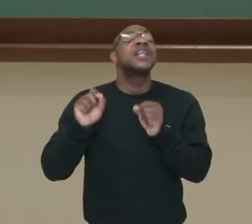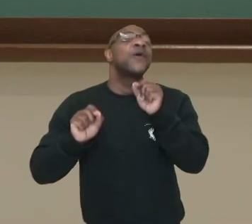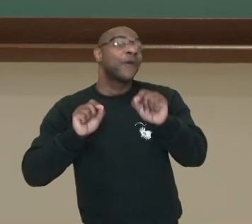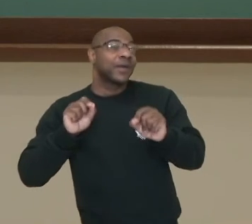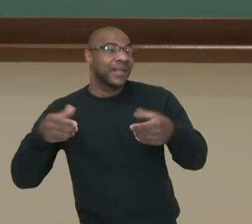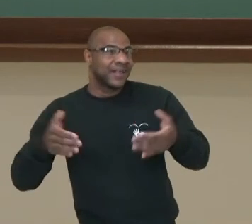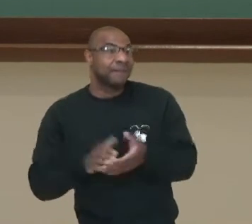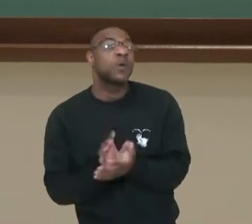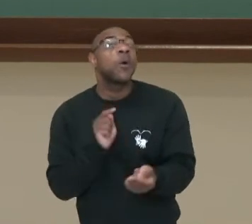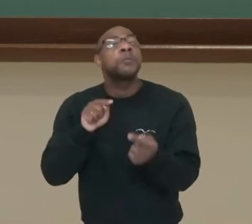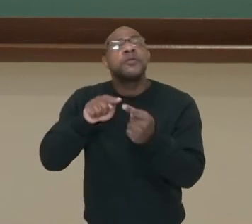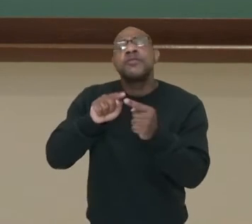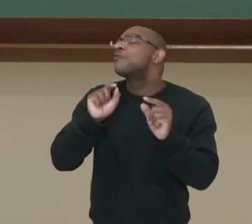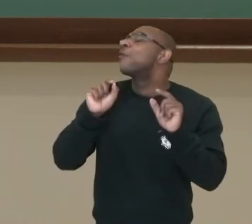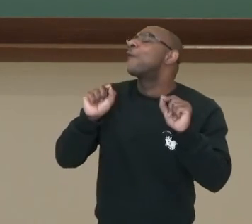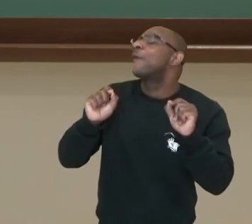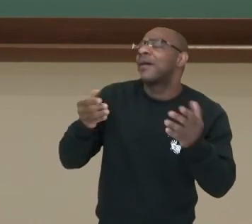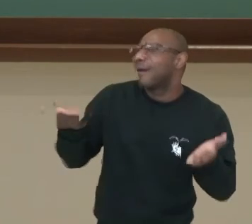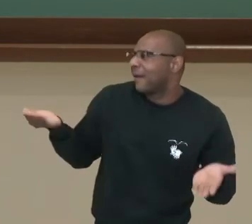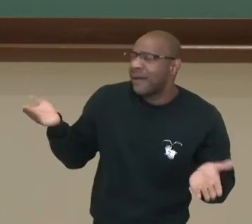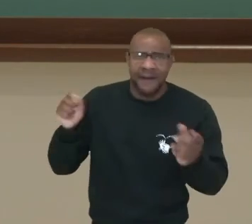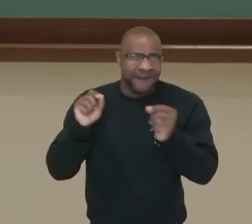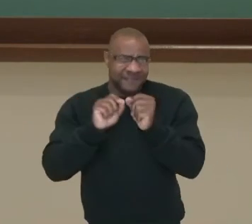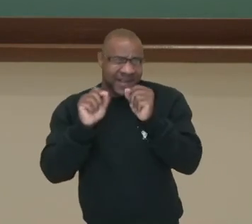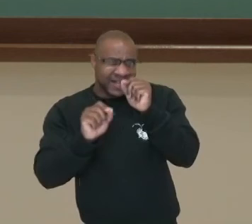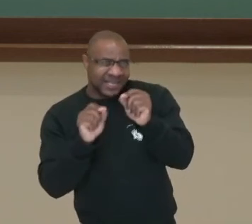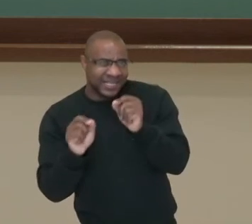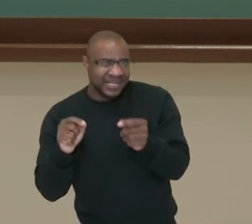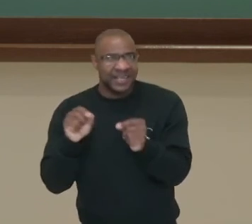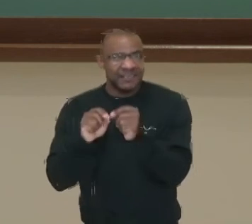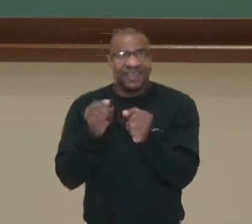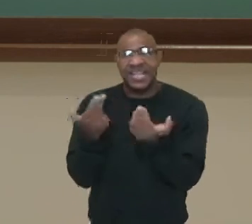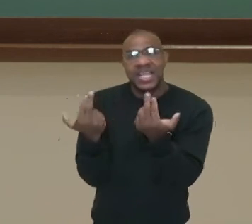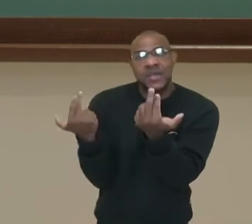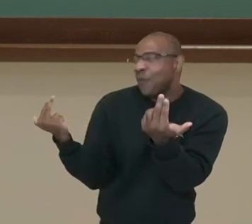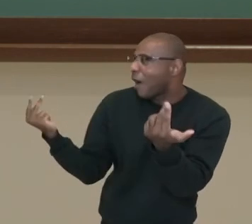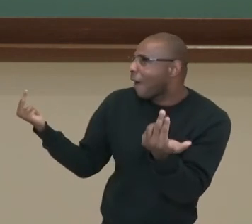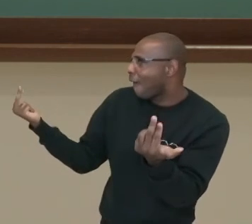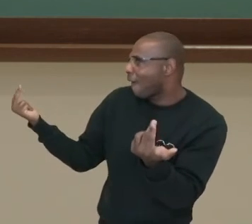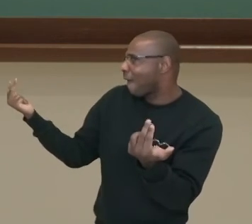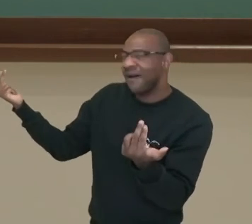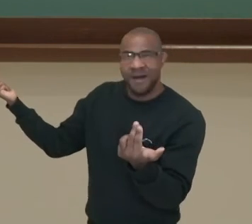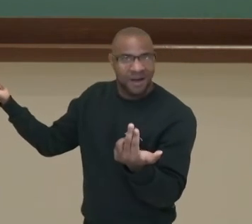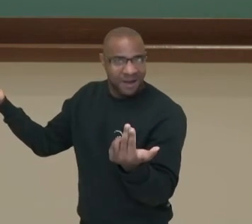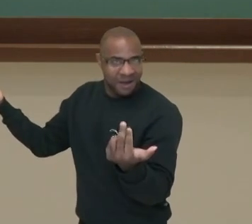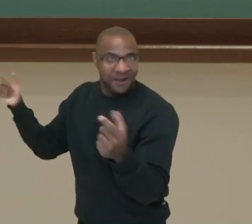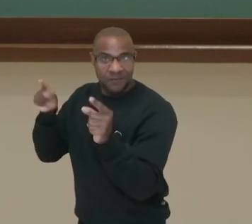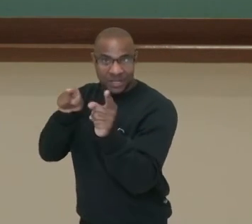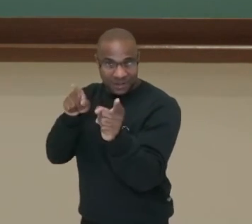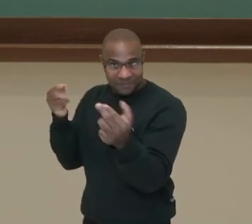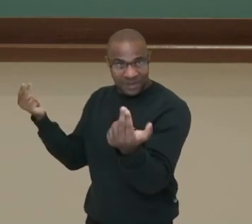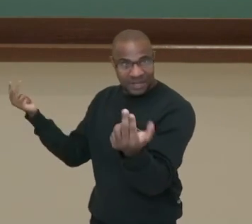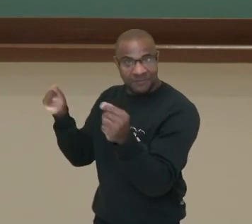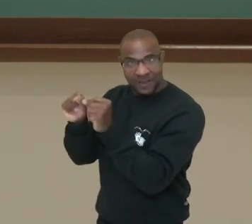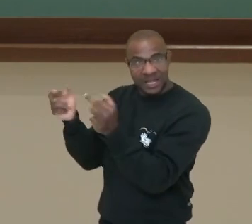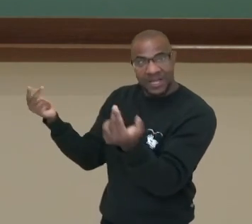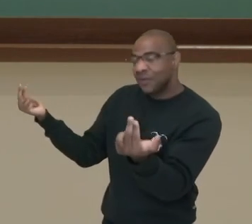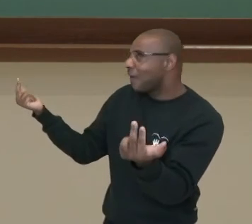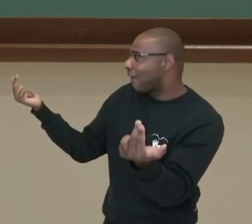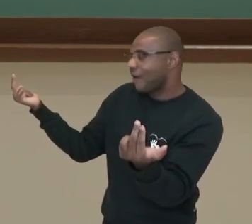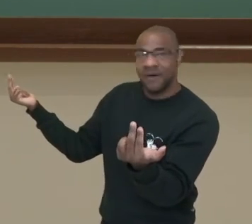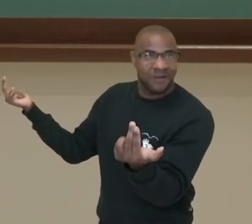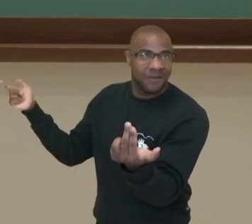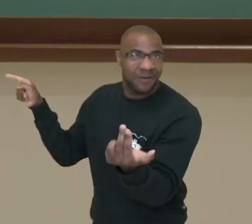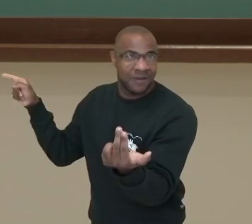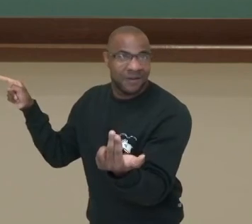O objetivo é fazer este modelinho aqui de pulmão artificial.